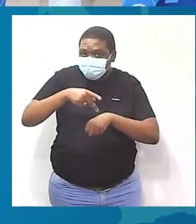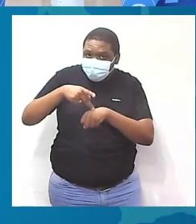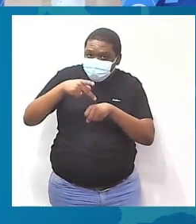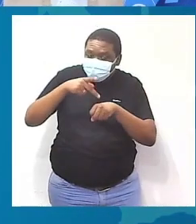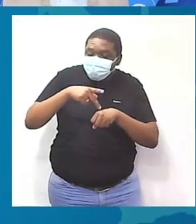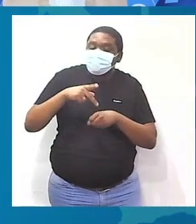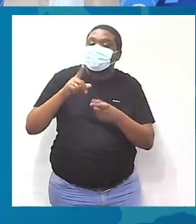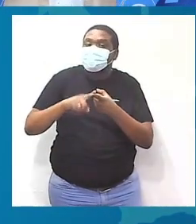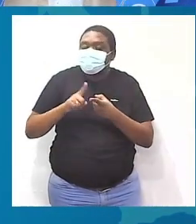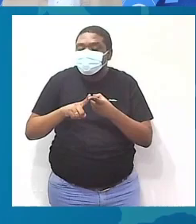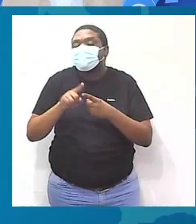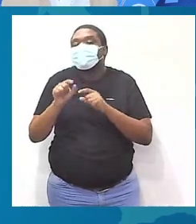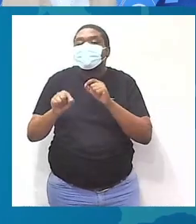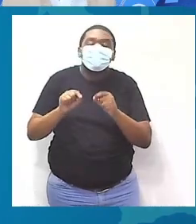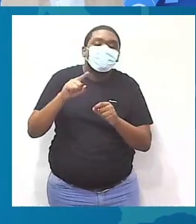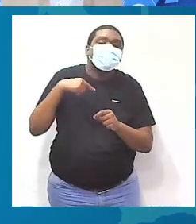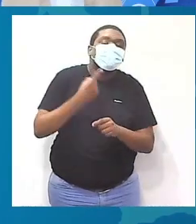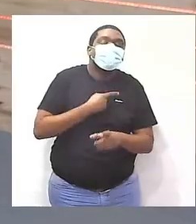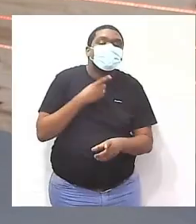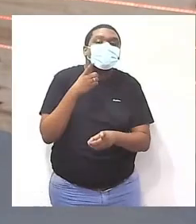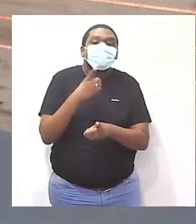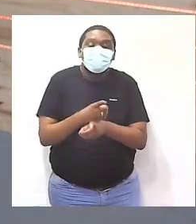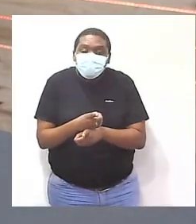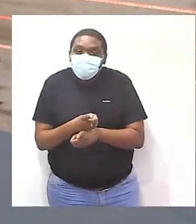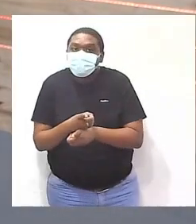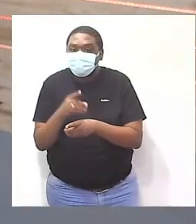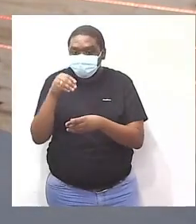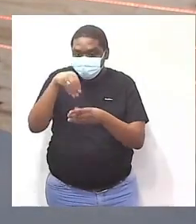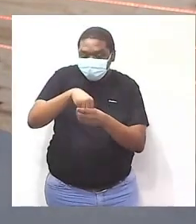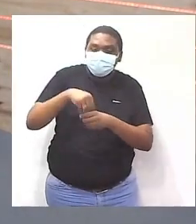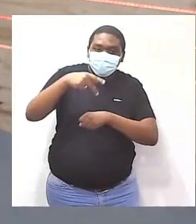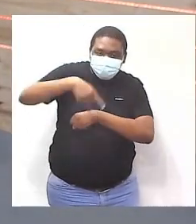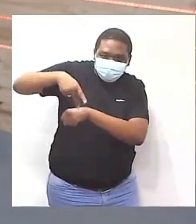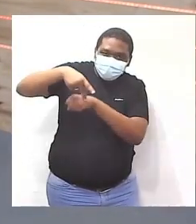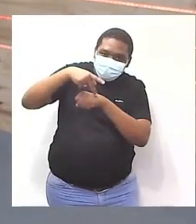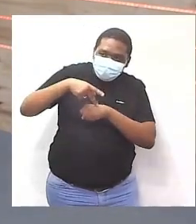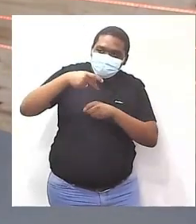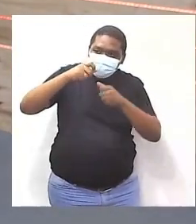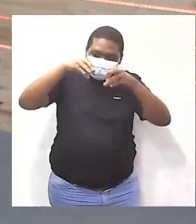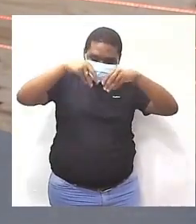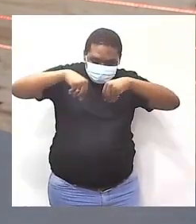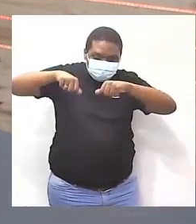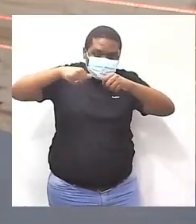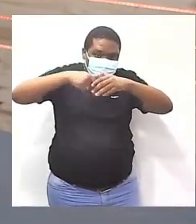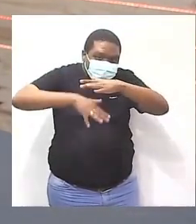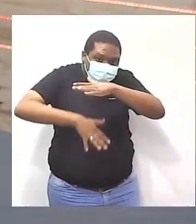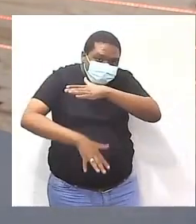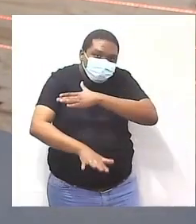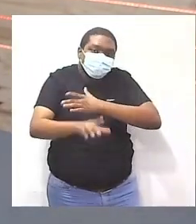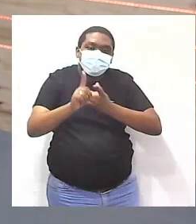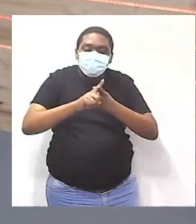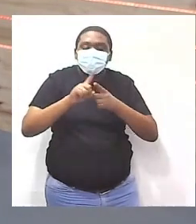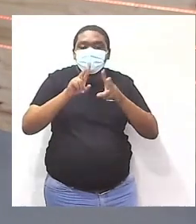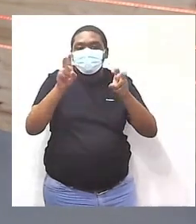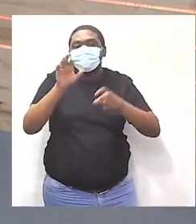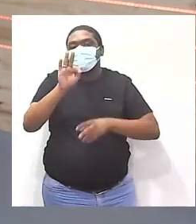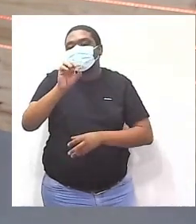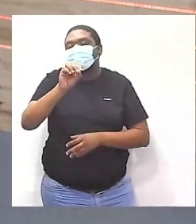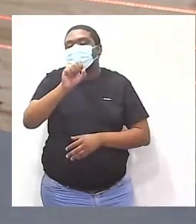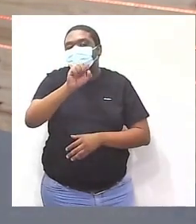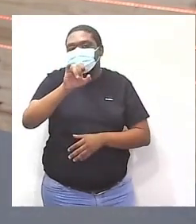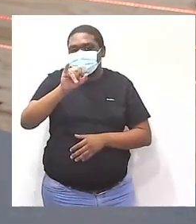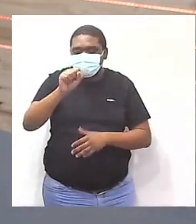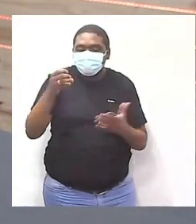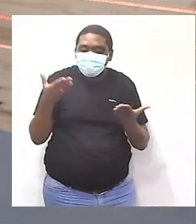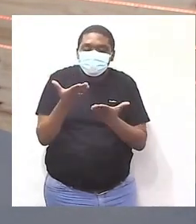minerais e o que se encontra através dessas rochas, desses minerais e um pouquinho sobre os fósseis. Essa foi a